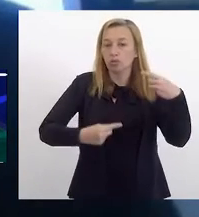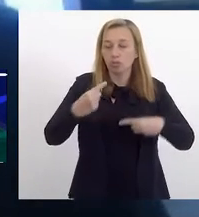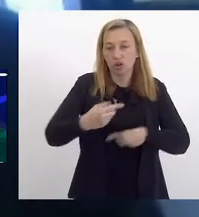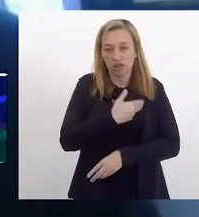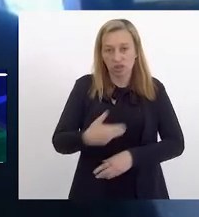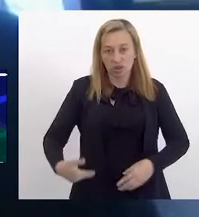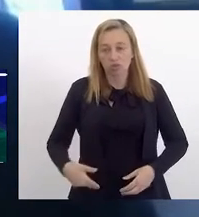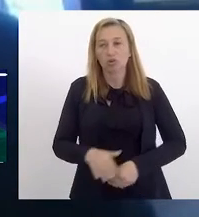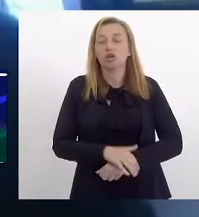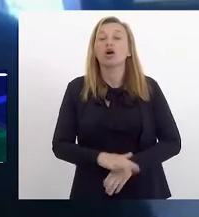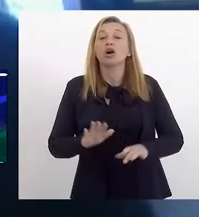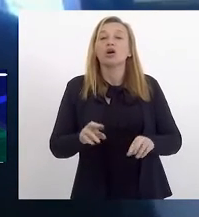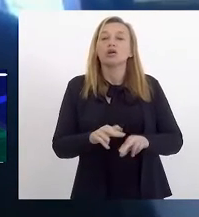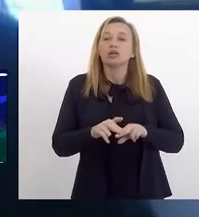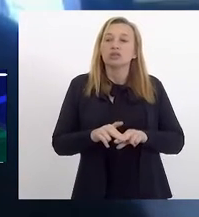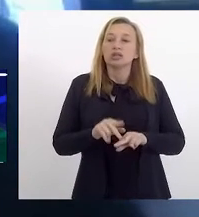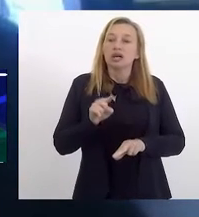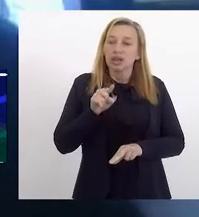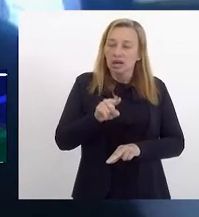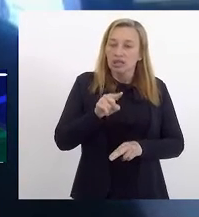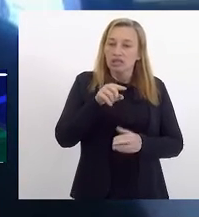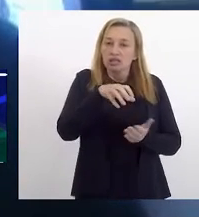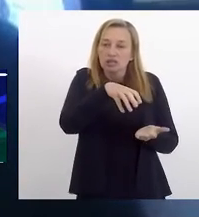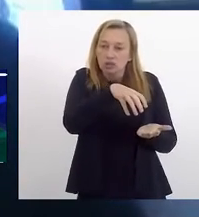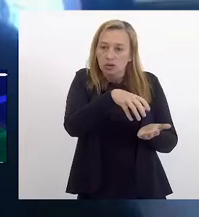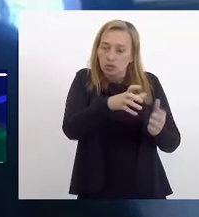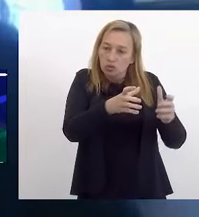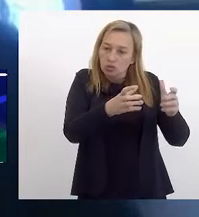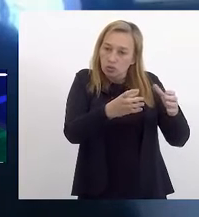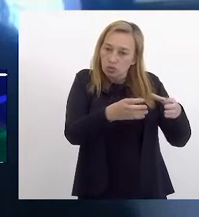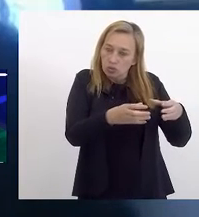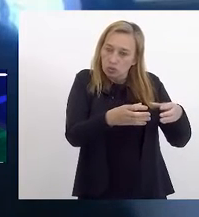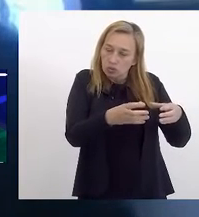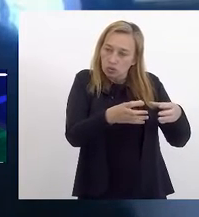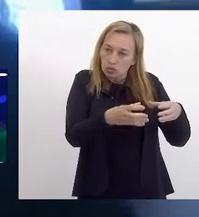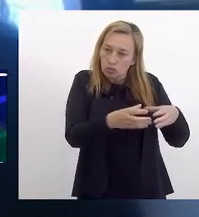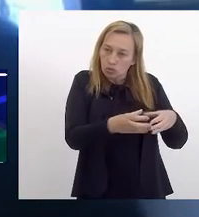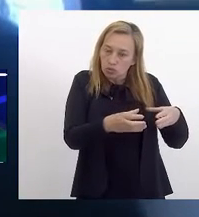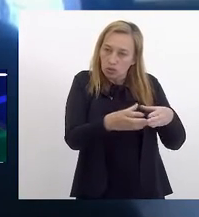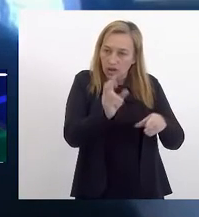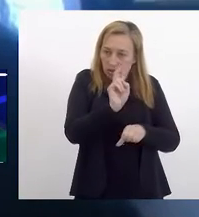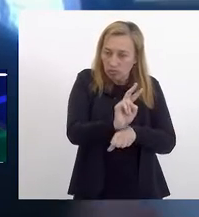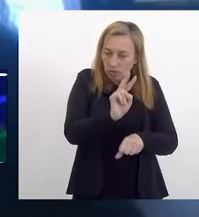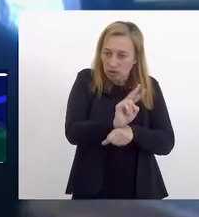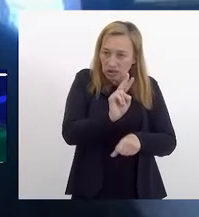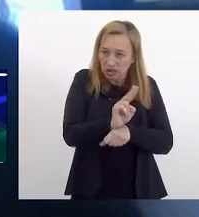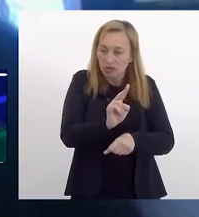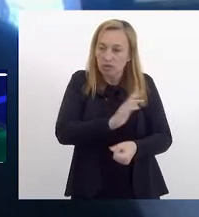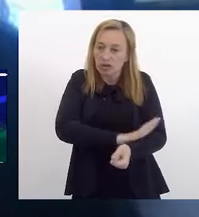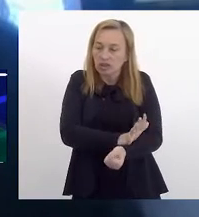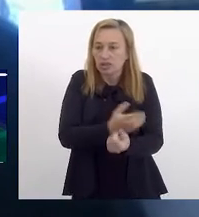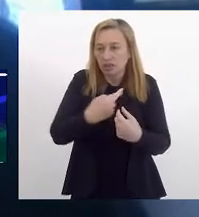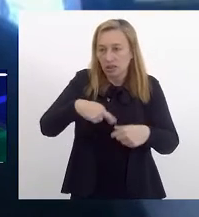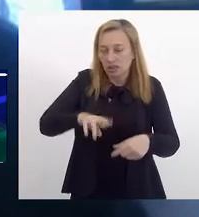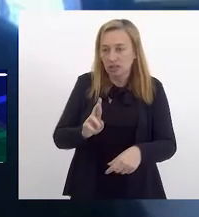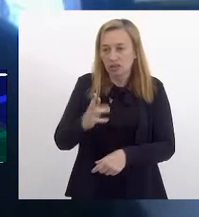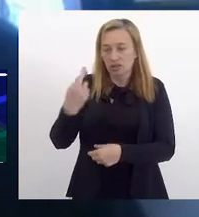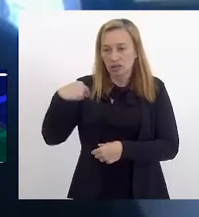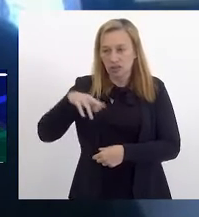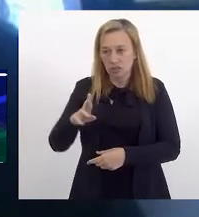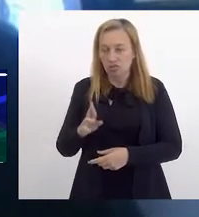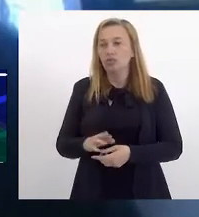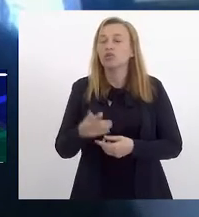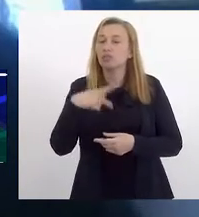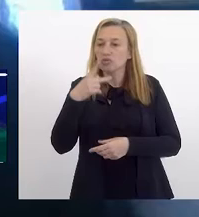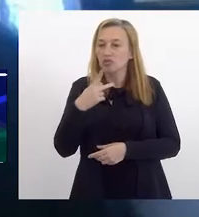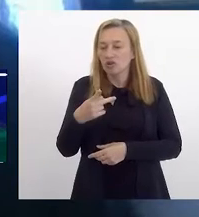públicas. Portanto, esse observatório do racismo religioso, ainda mais, como afirma a autora